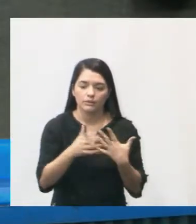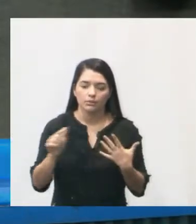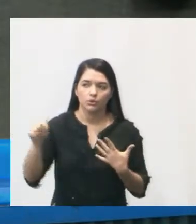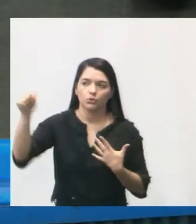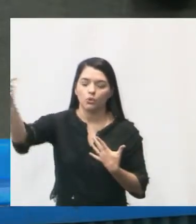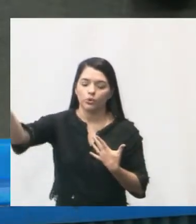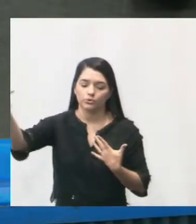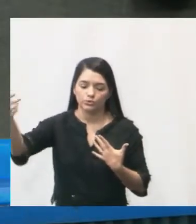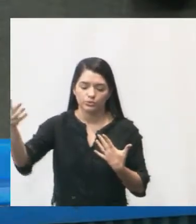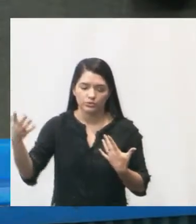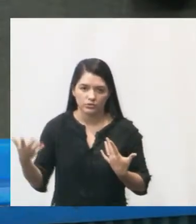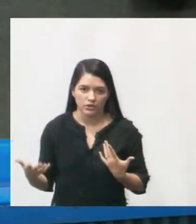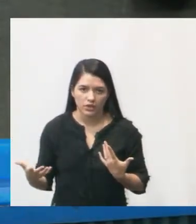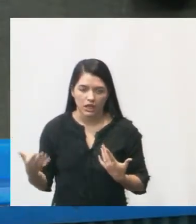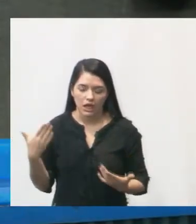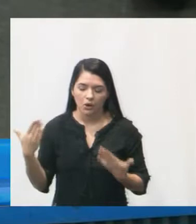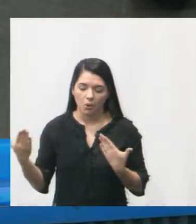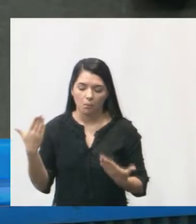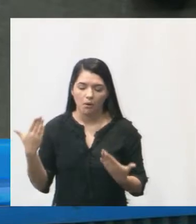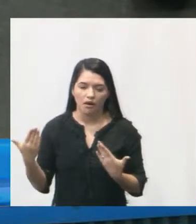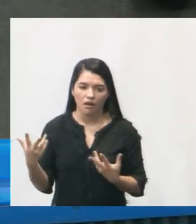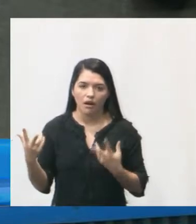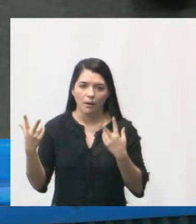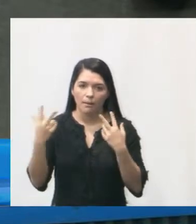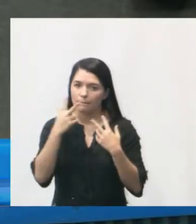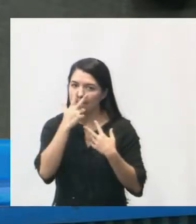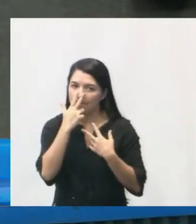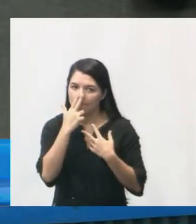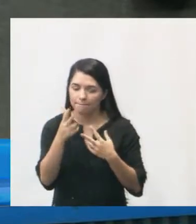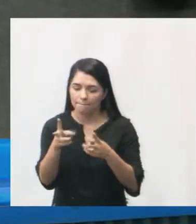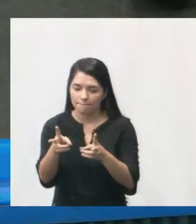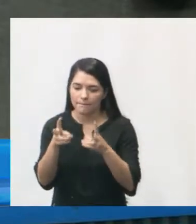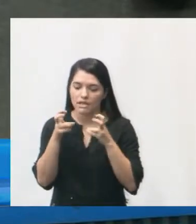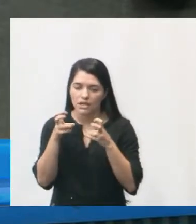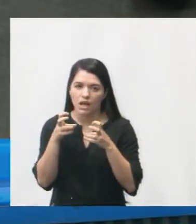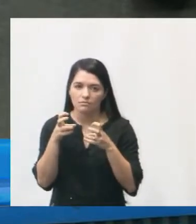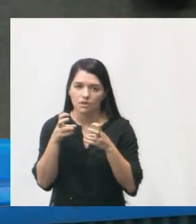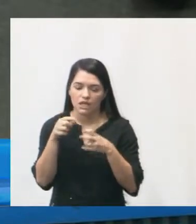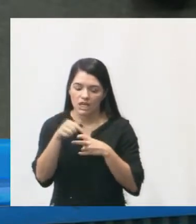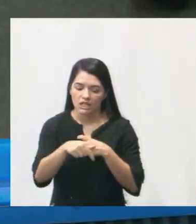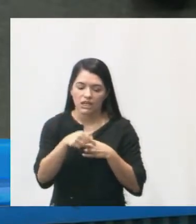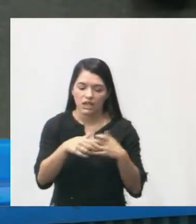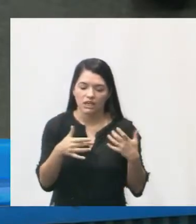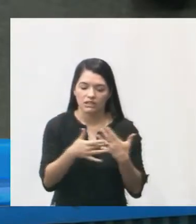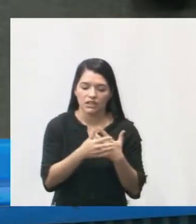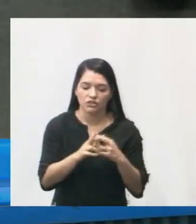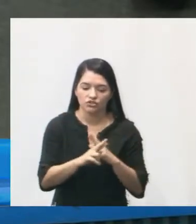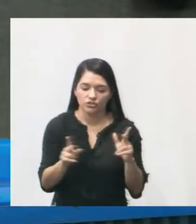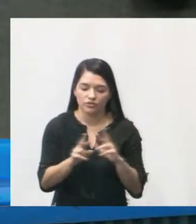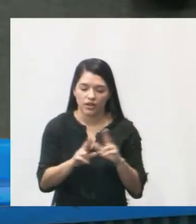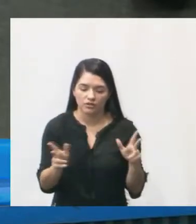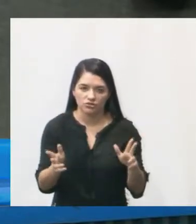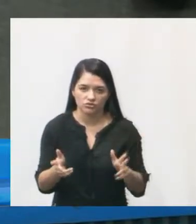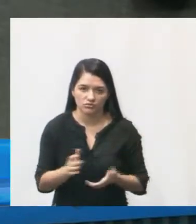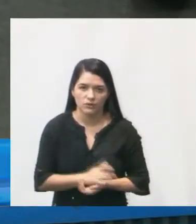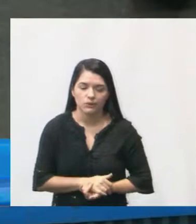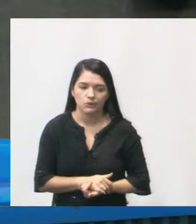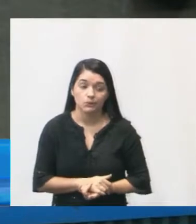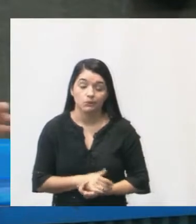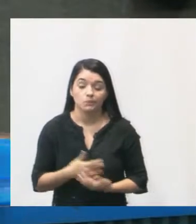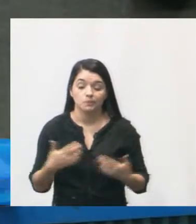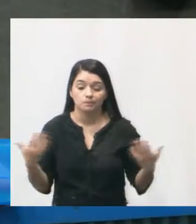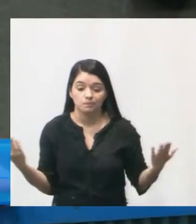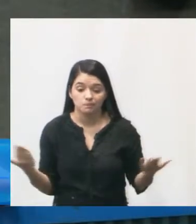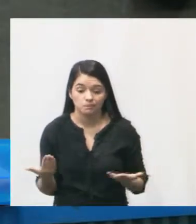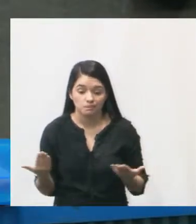municípios e você vê que cidade, que a nossa cidade é uma cidade diferenciada. E agora,